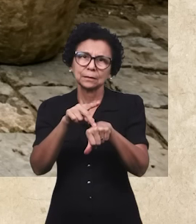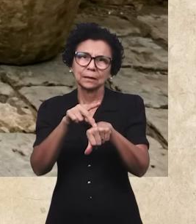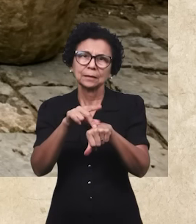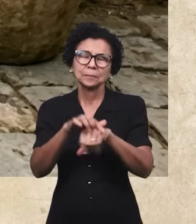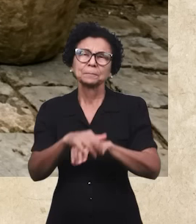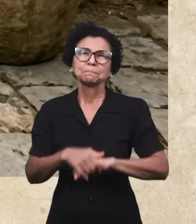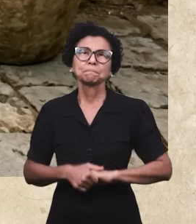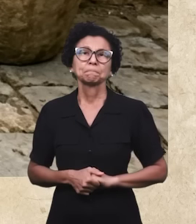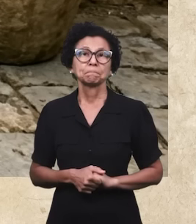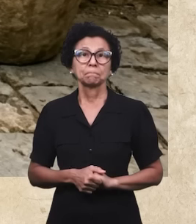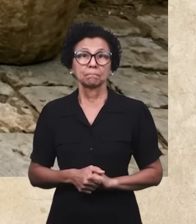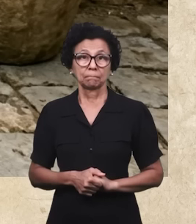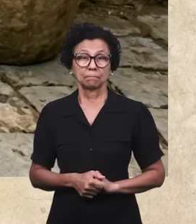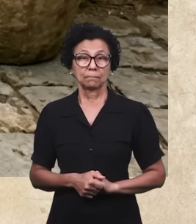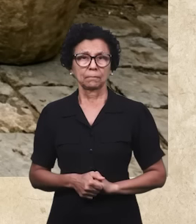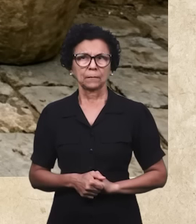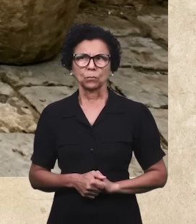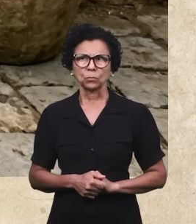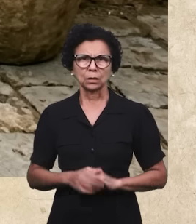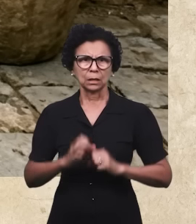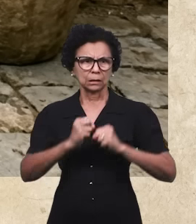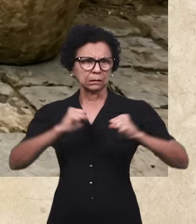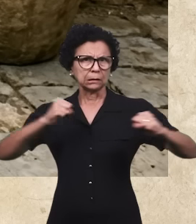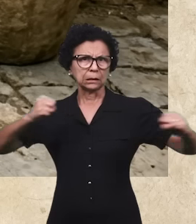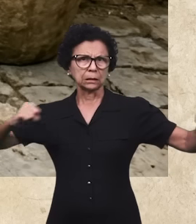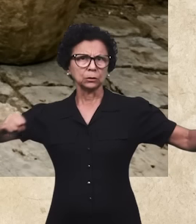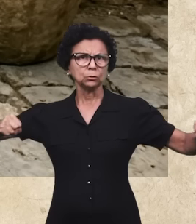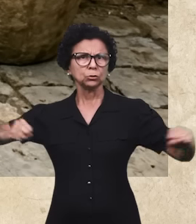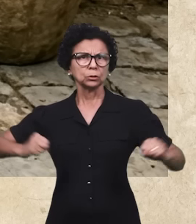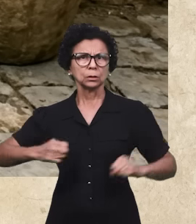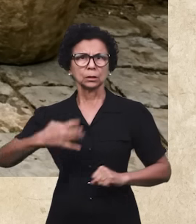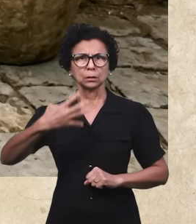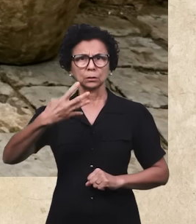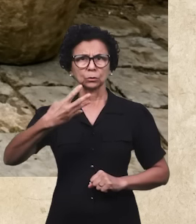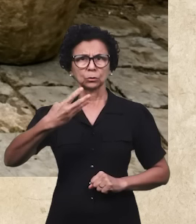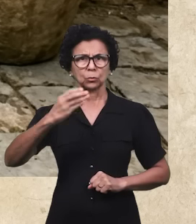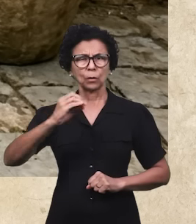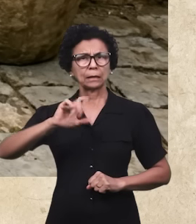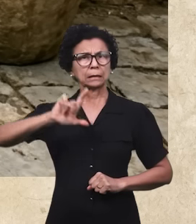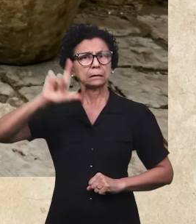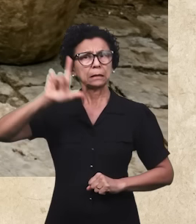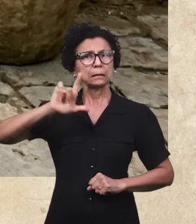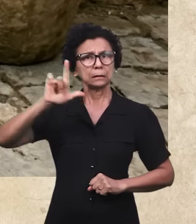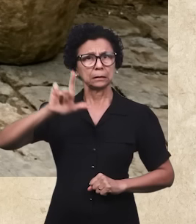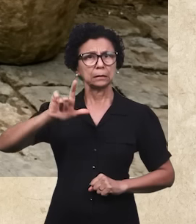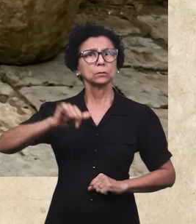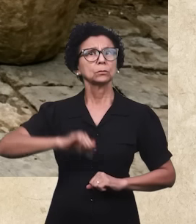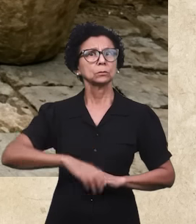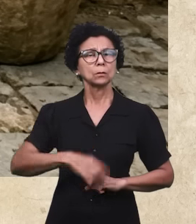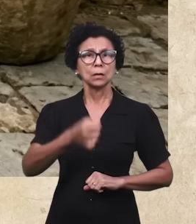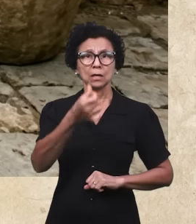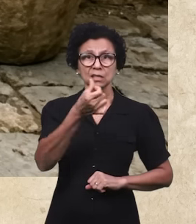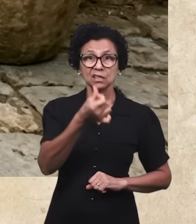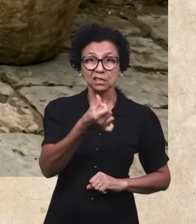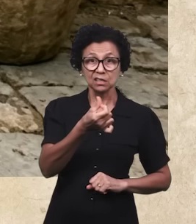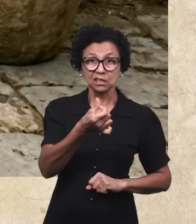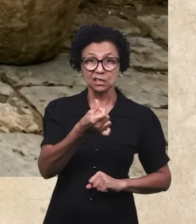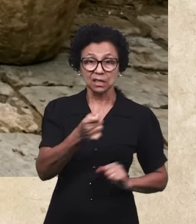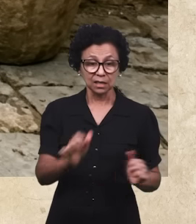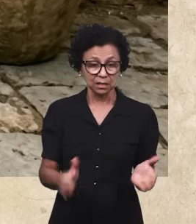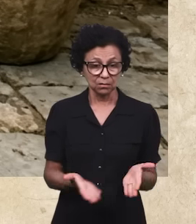eram grandes, né? Elas cabiam em torno de 40 litros, né? Isso. Então, né? 6 talhas de 40 litros